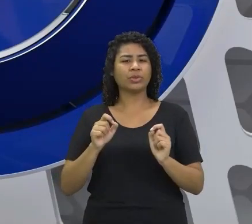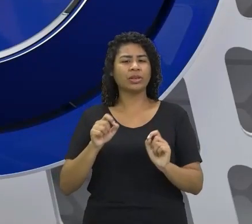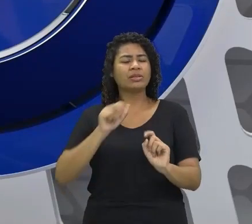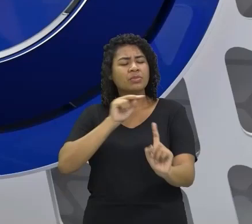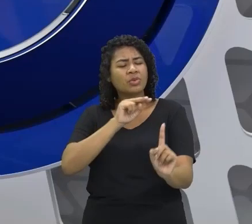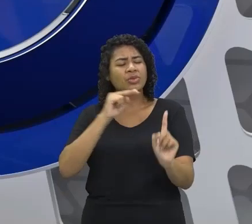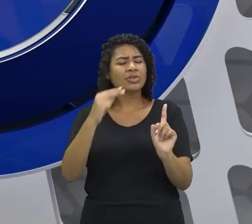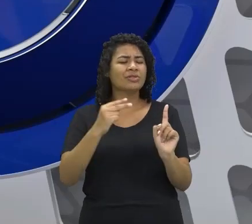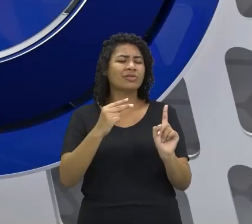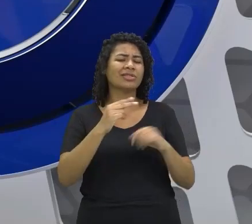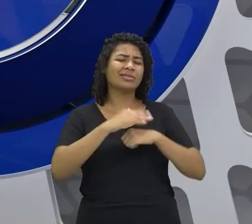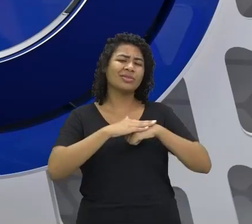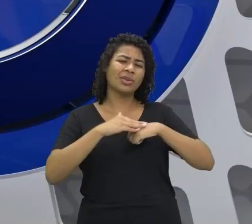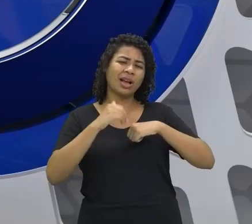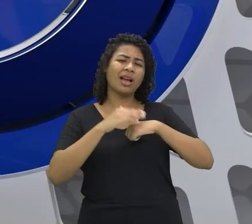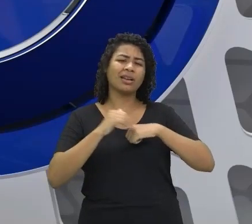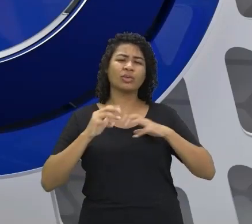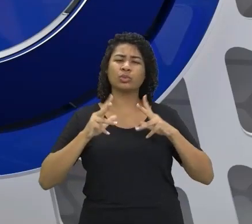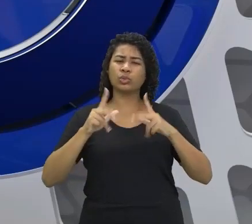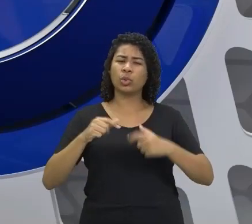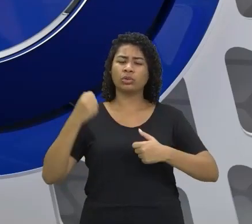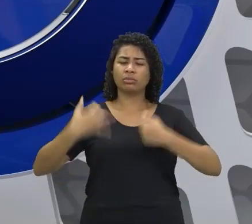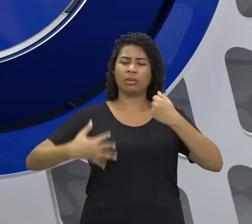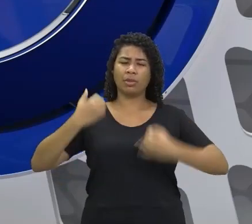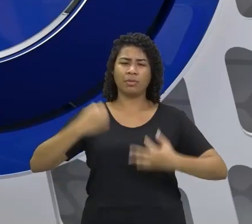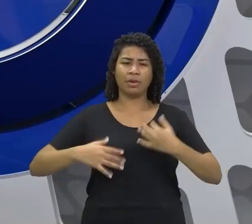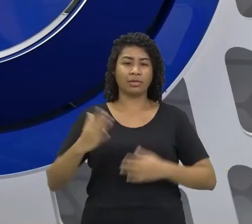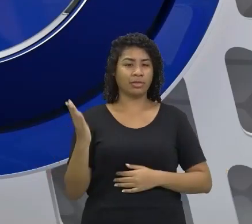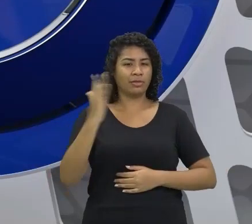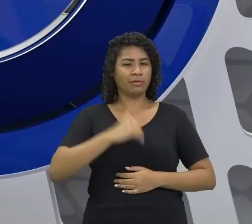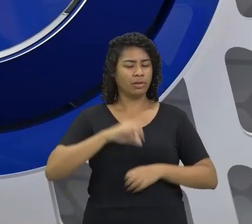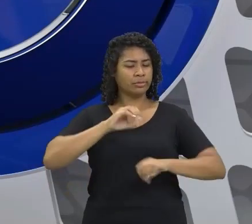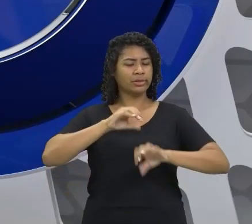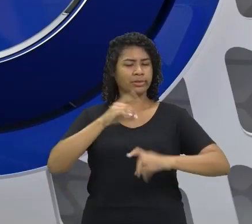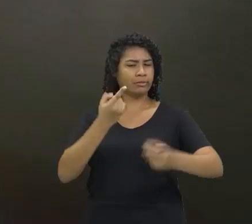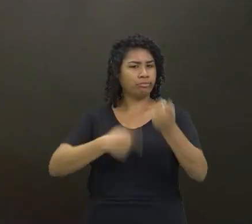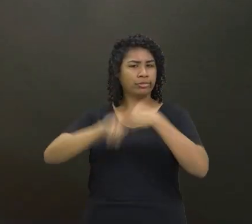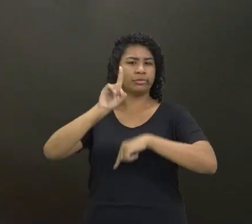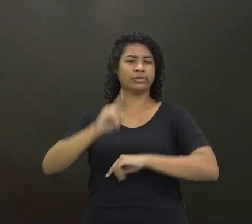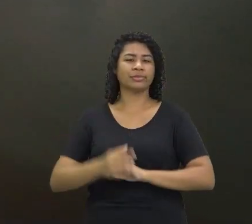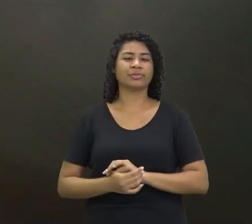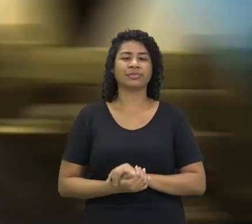olhar com carinho para todas essas anotações e vamos que vamos juntos construir educação.